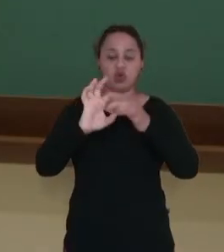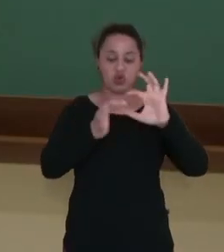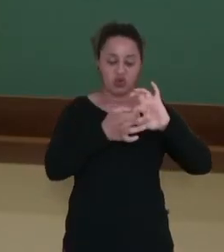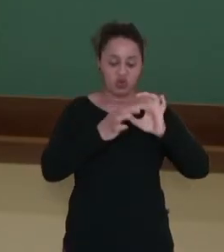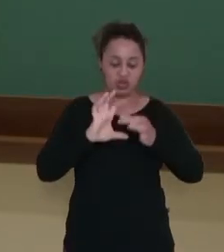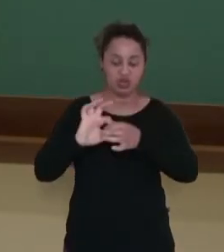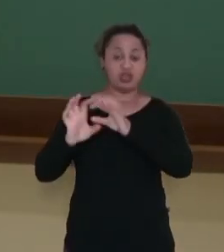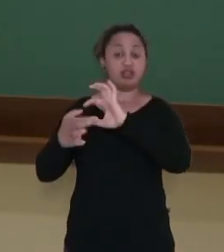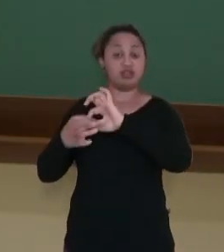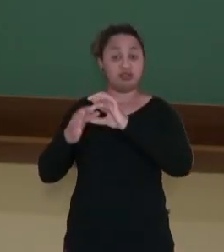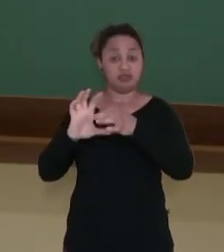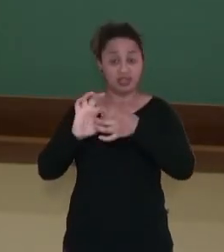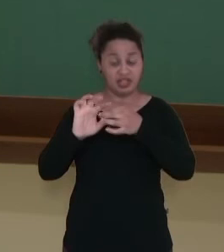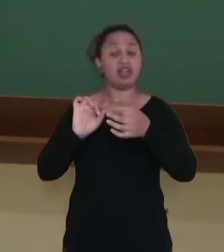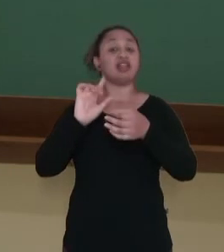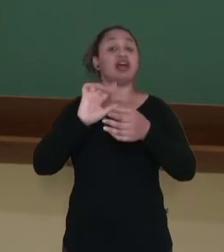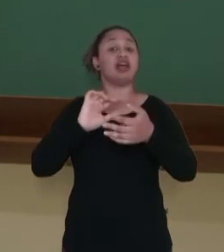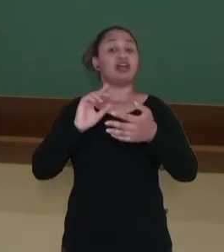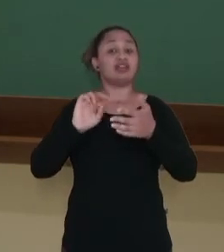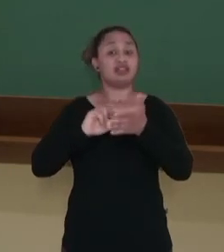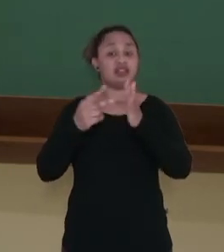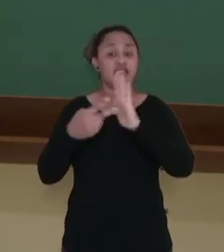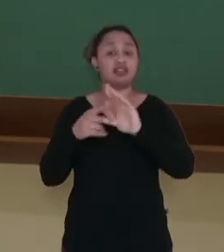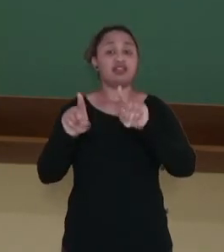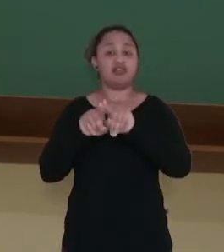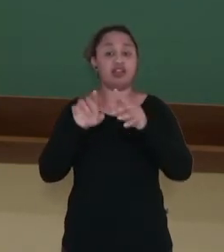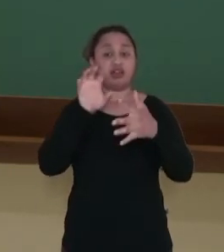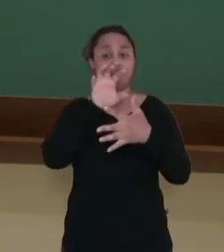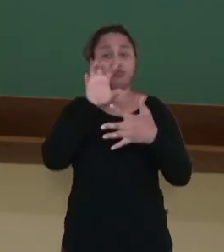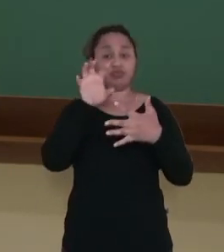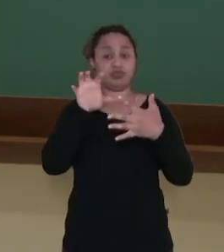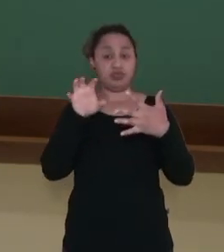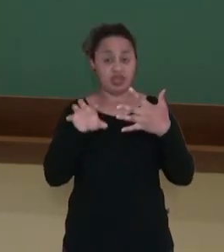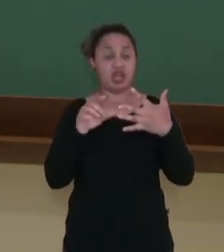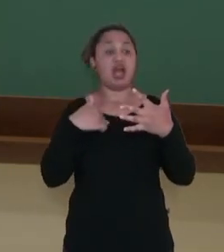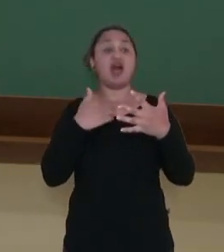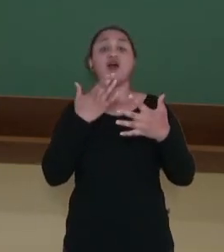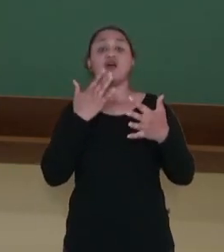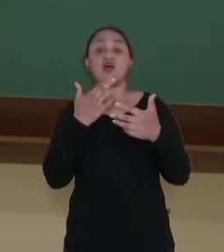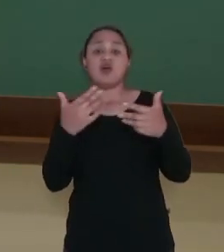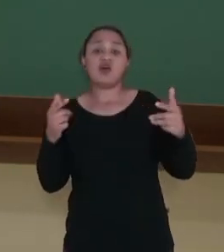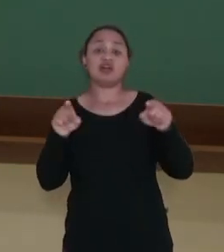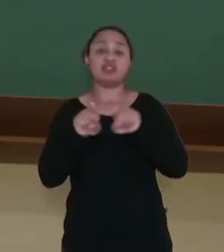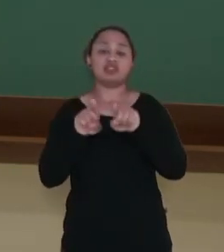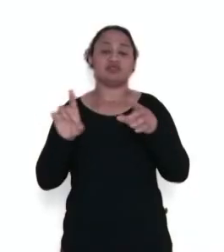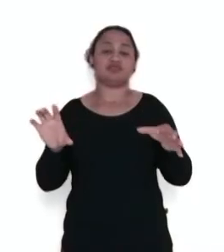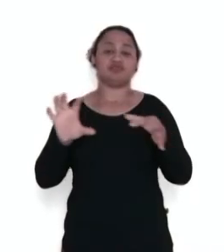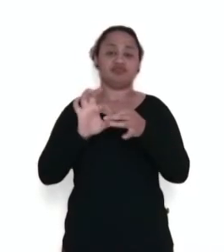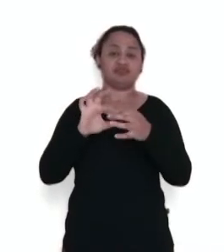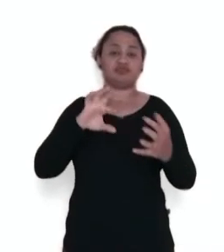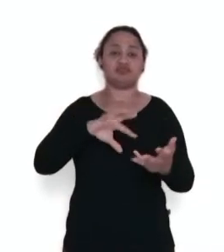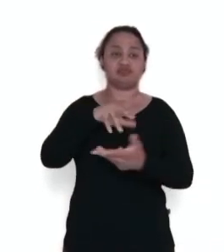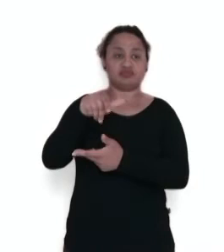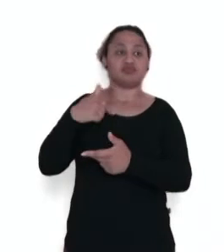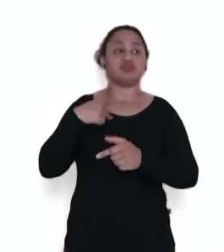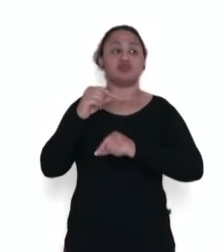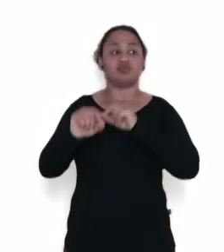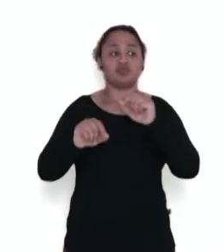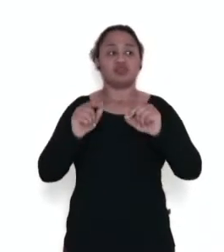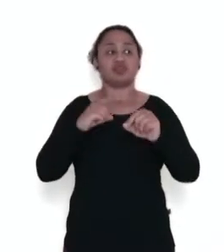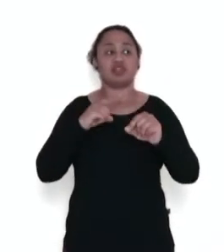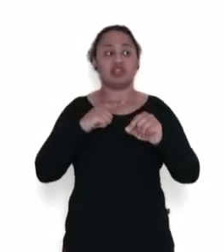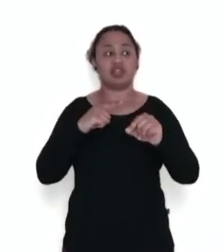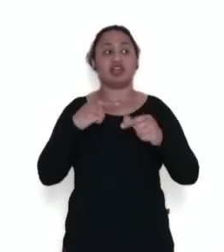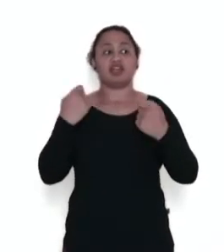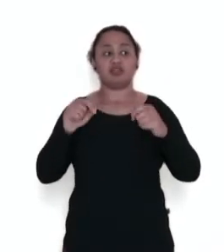porque unem todo o mundo, o planeta, as cores também. E o movimento, a necessidade de